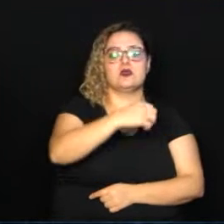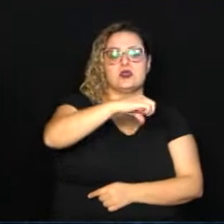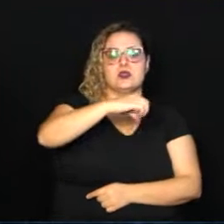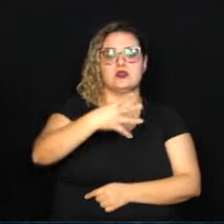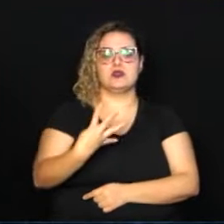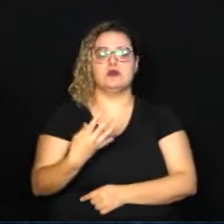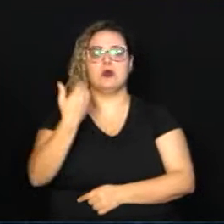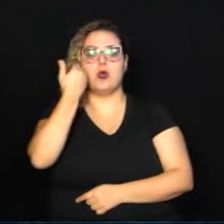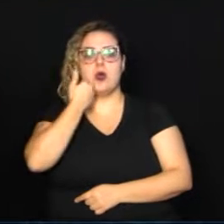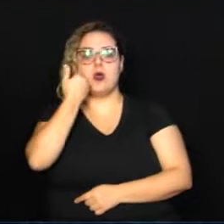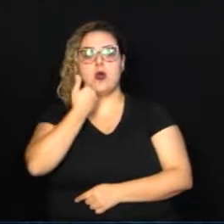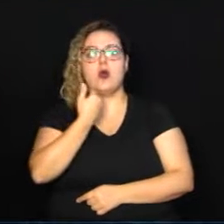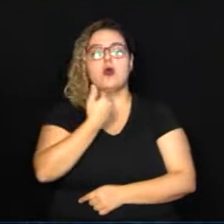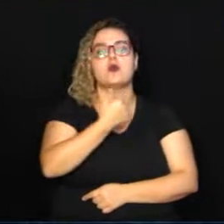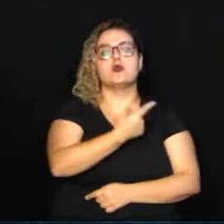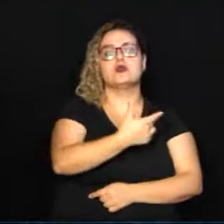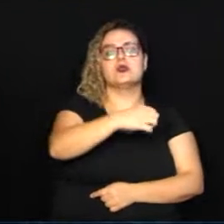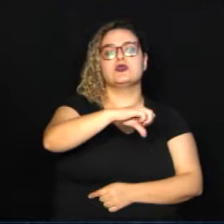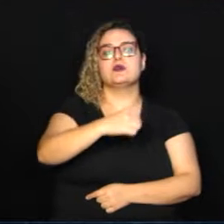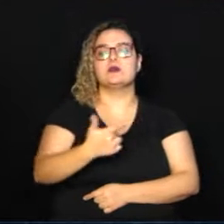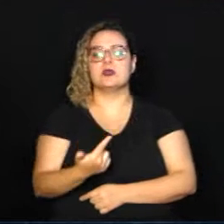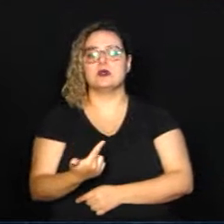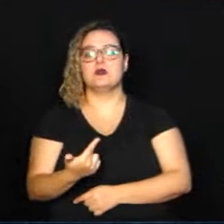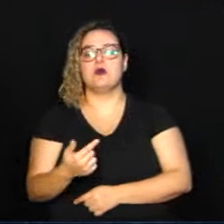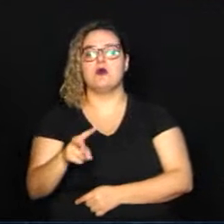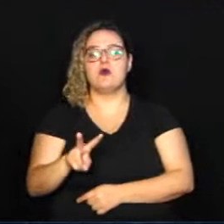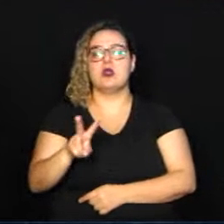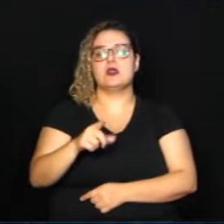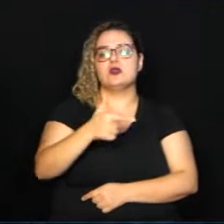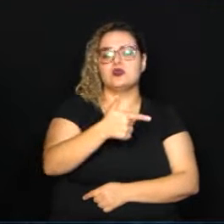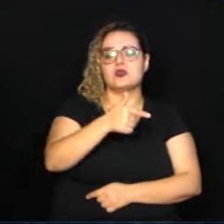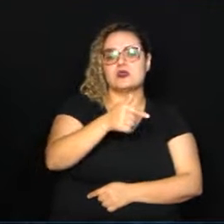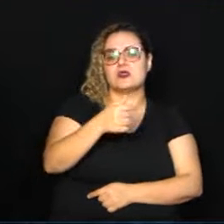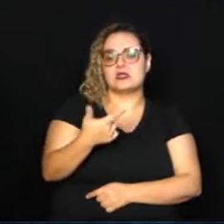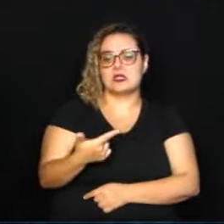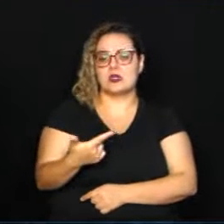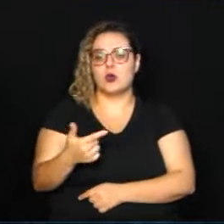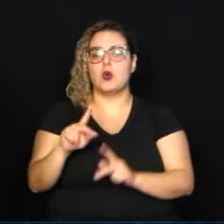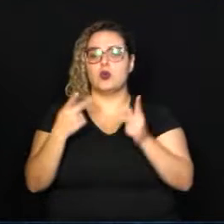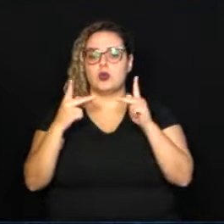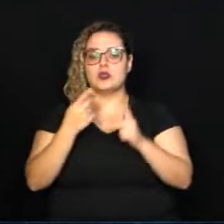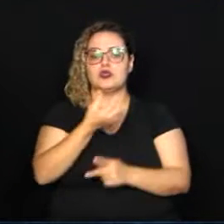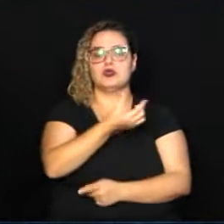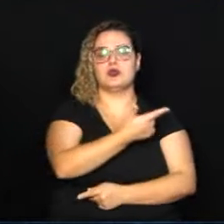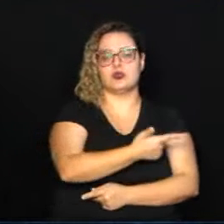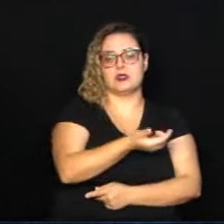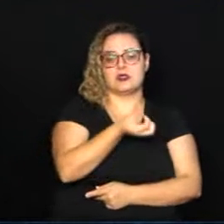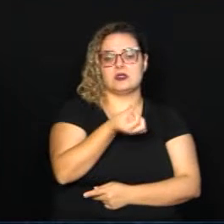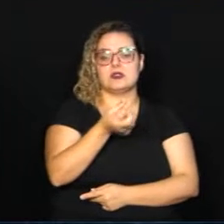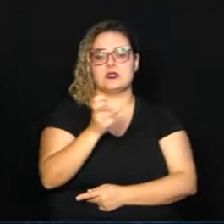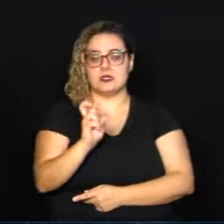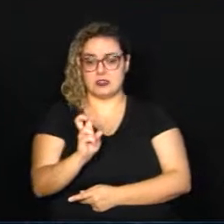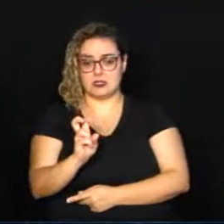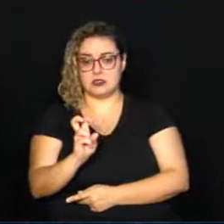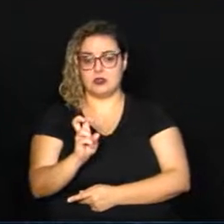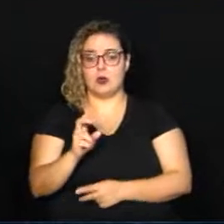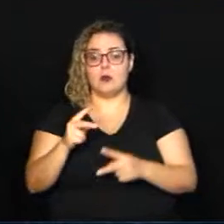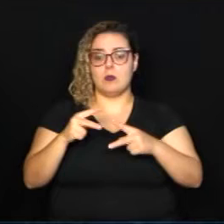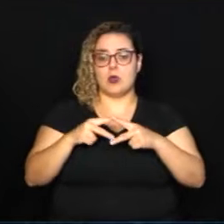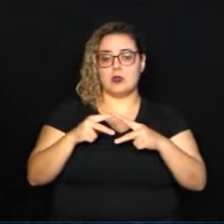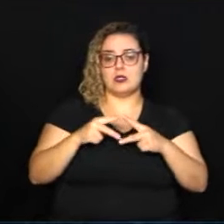Oeste, 292 mortes. Valinhos, 272. Hortolândia,